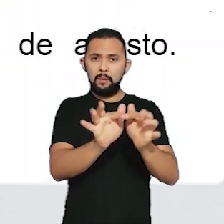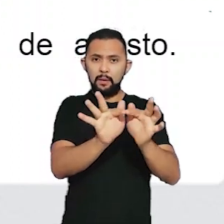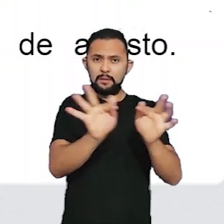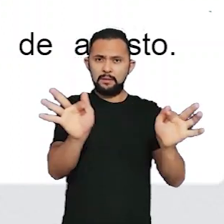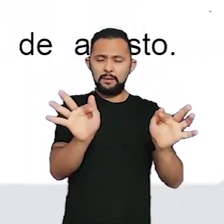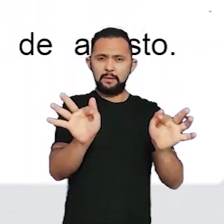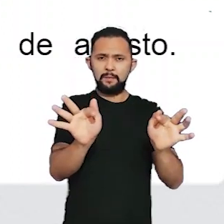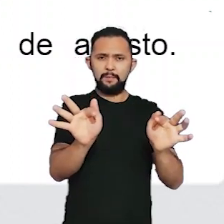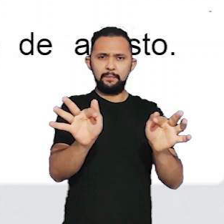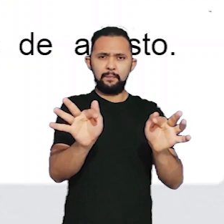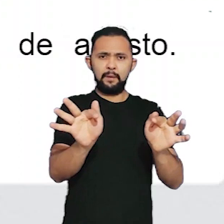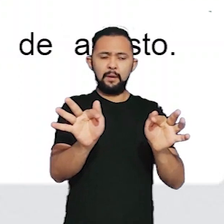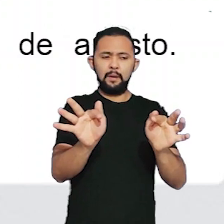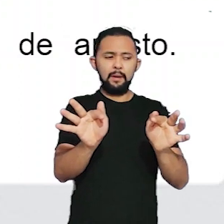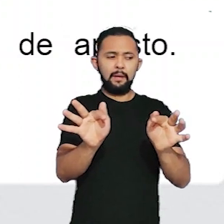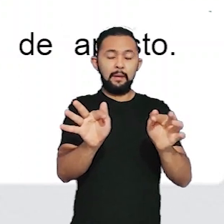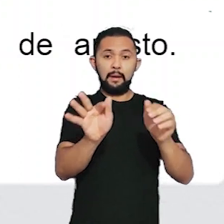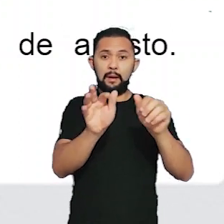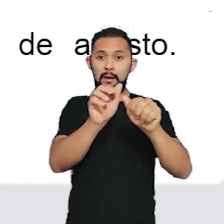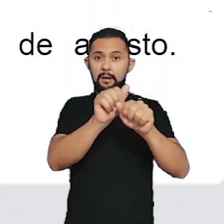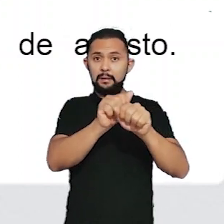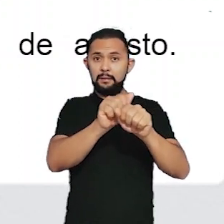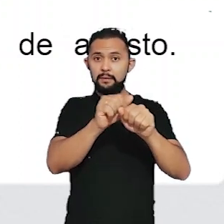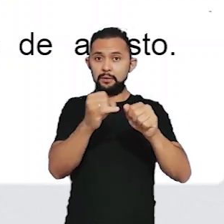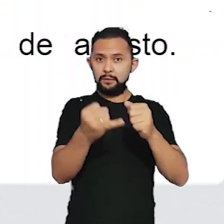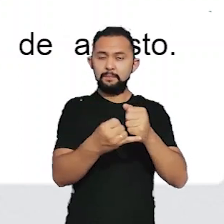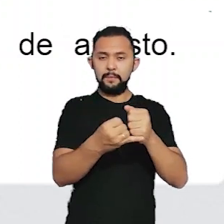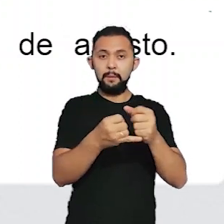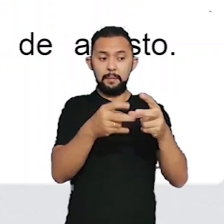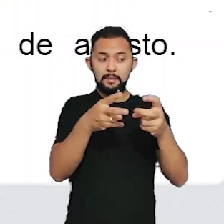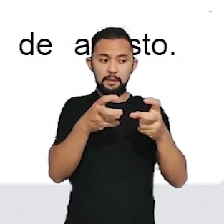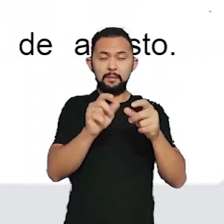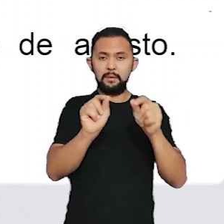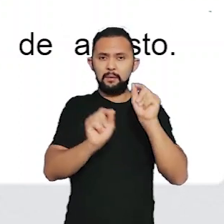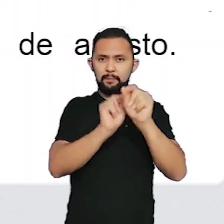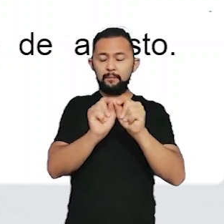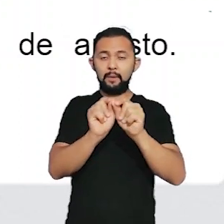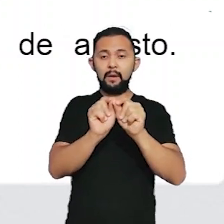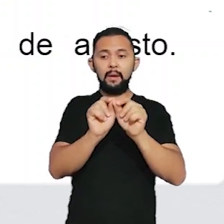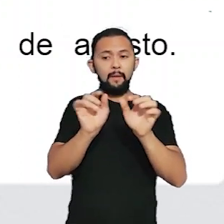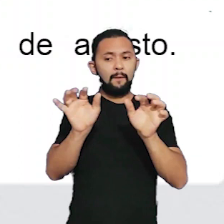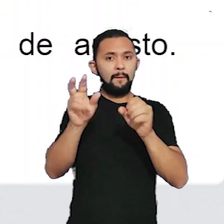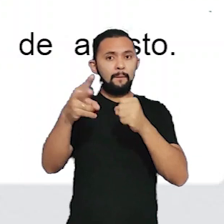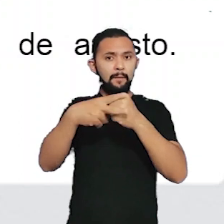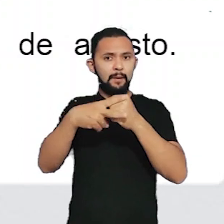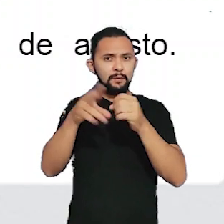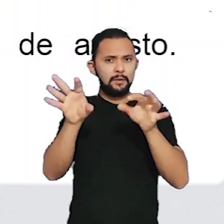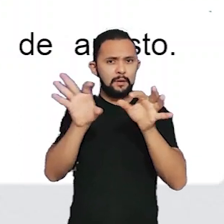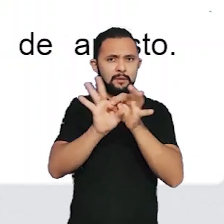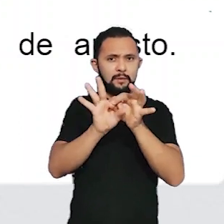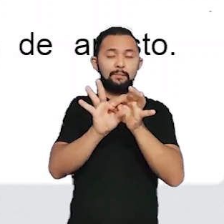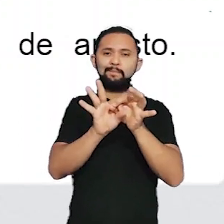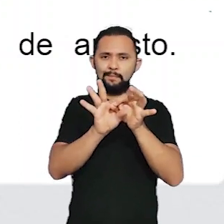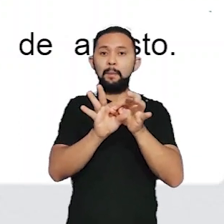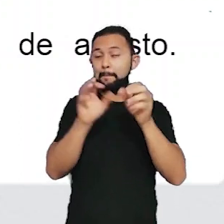meu verbo de ligação no meio da oração, né, no meio das duas orações, ou então no final da oração principal, eu